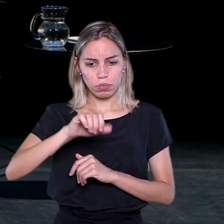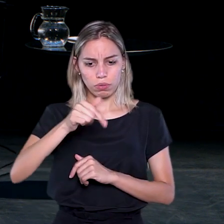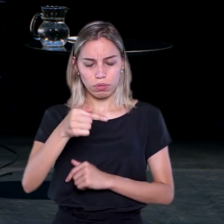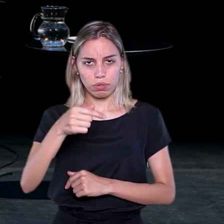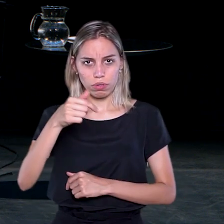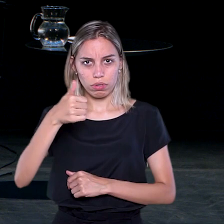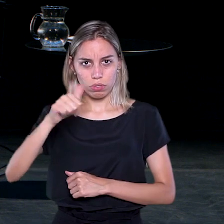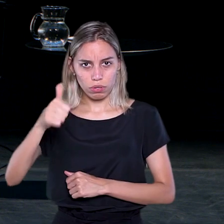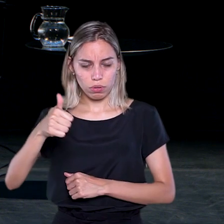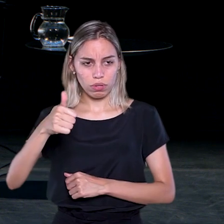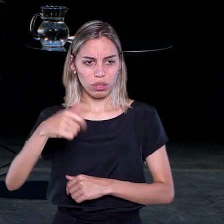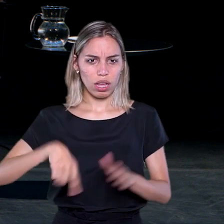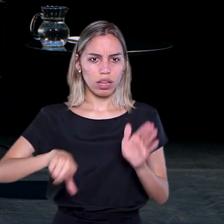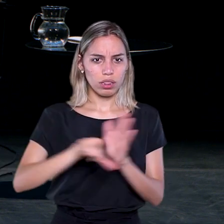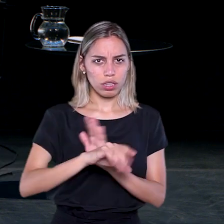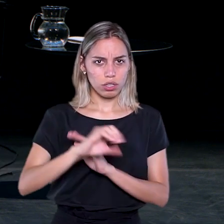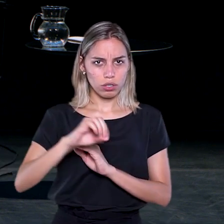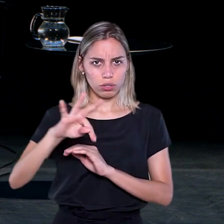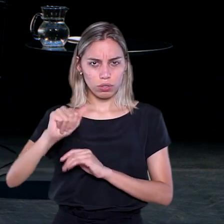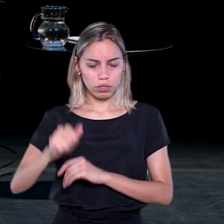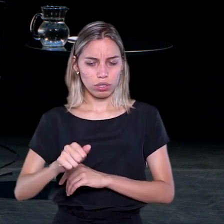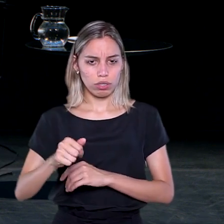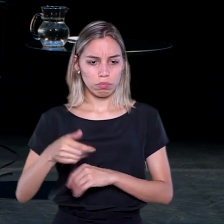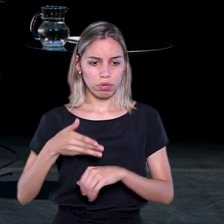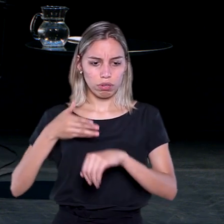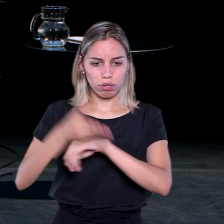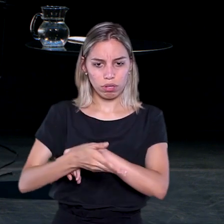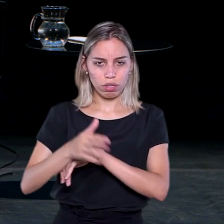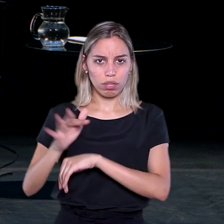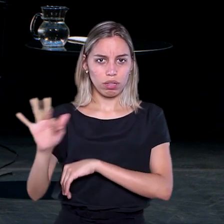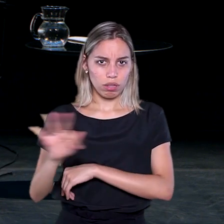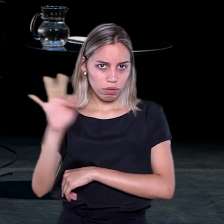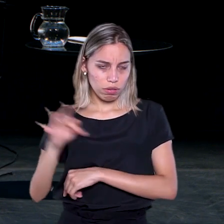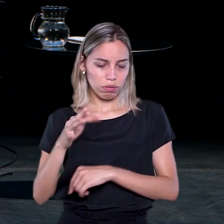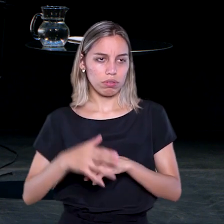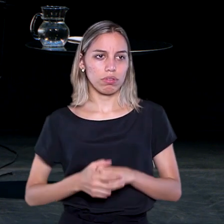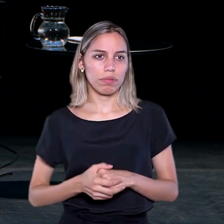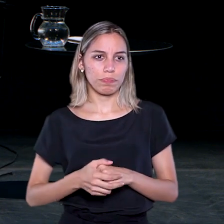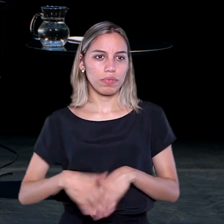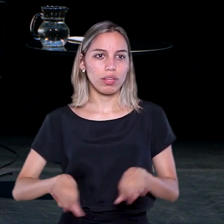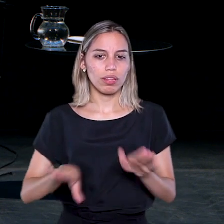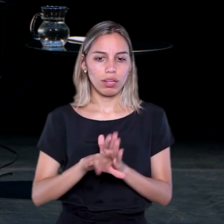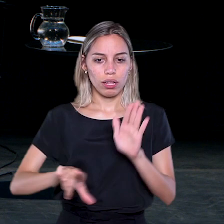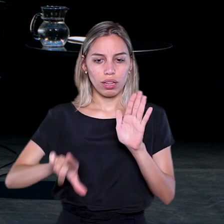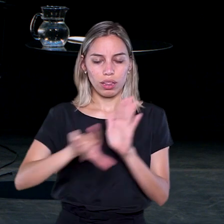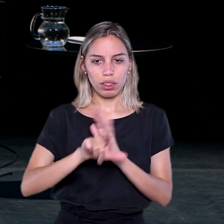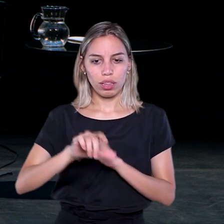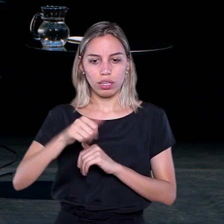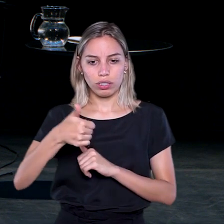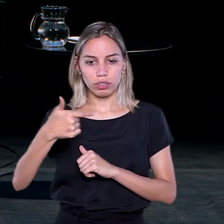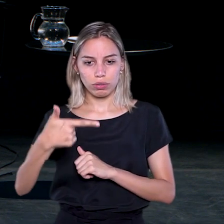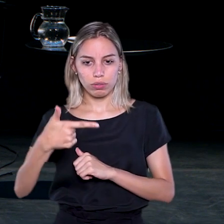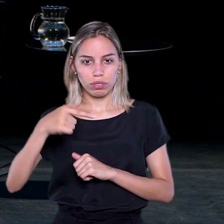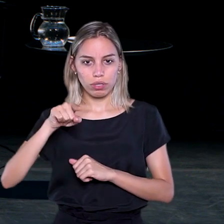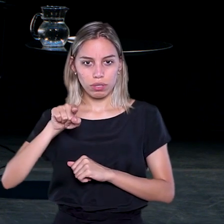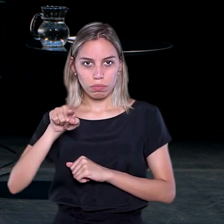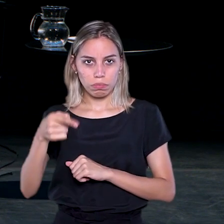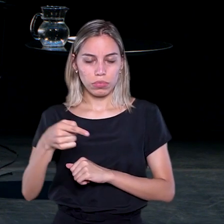2012, que é a Lei de Cotas para Acesso ao Ensino Superior, e também da Lei 12.990,